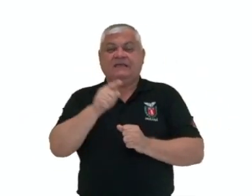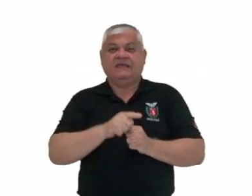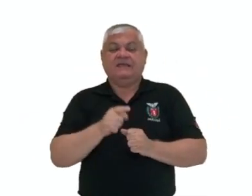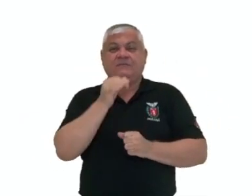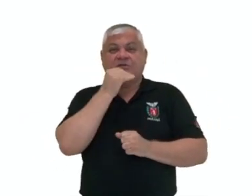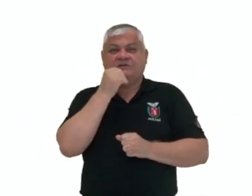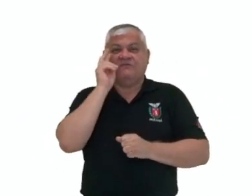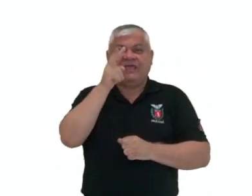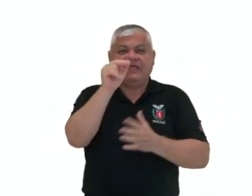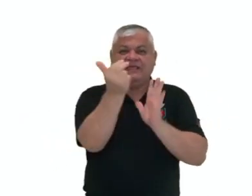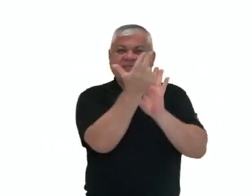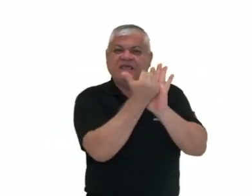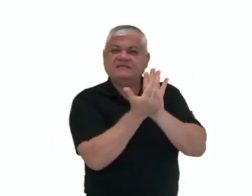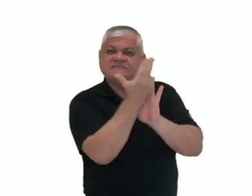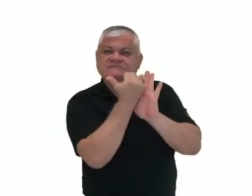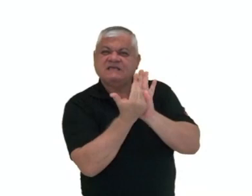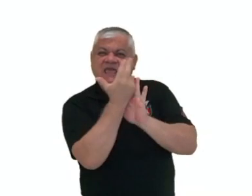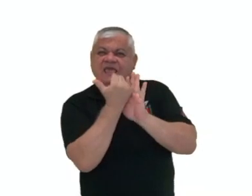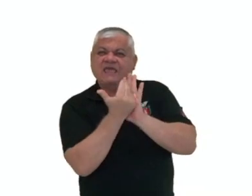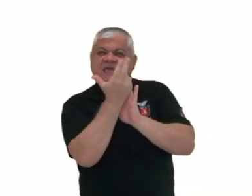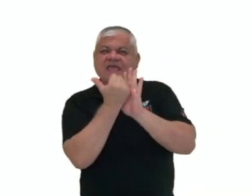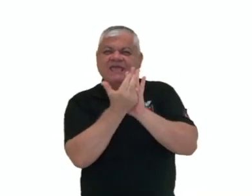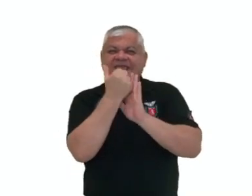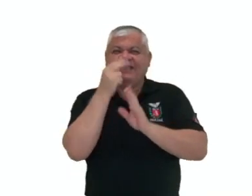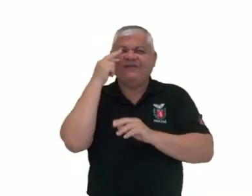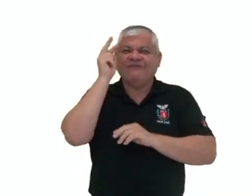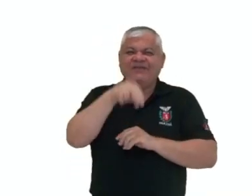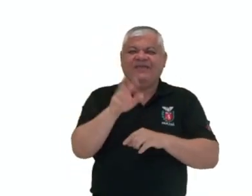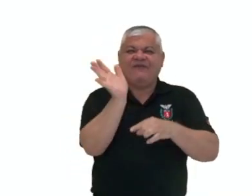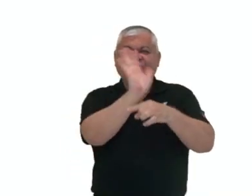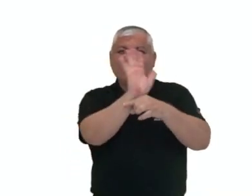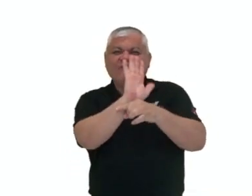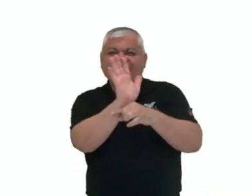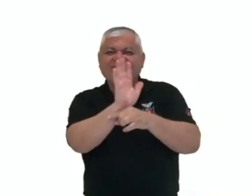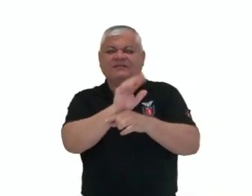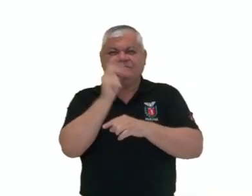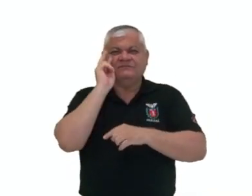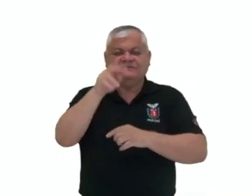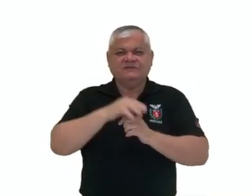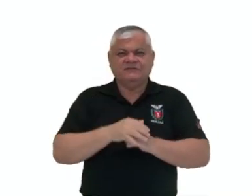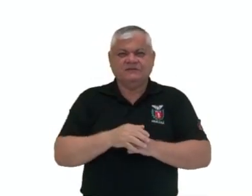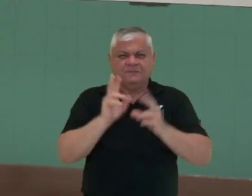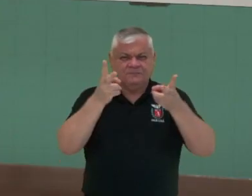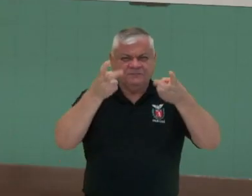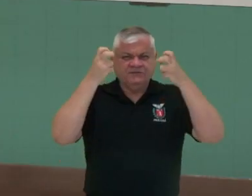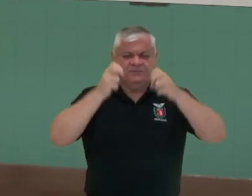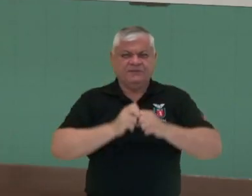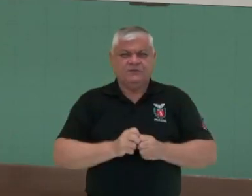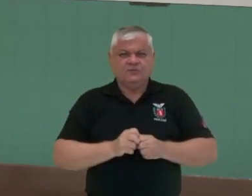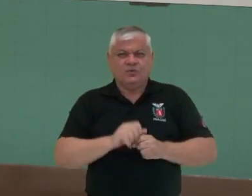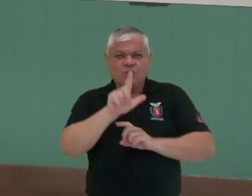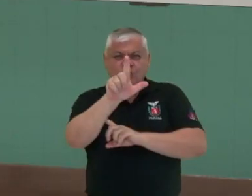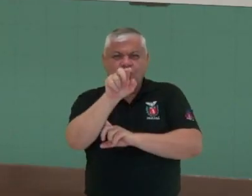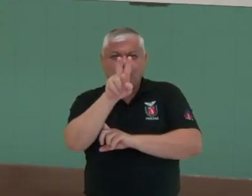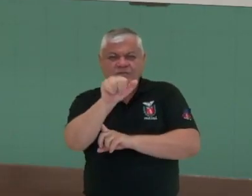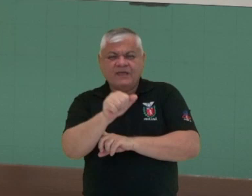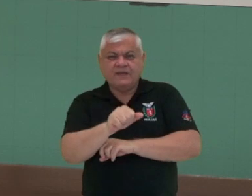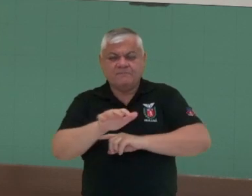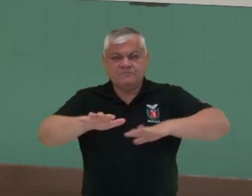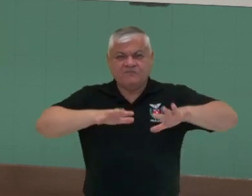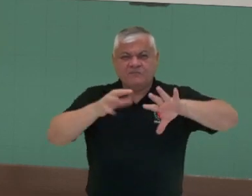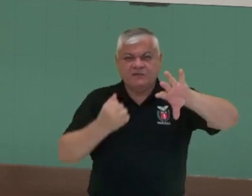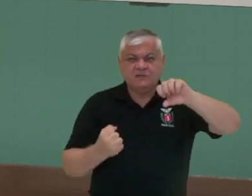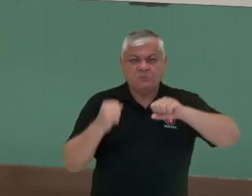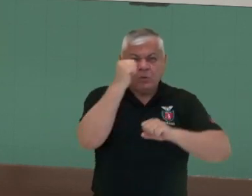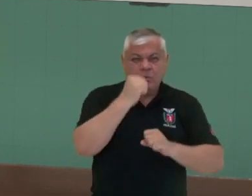né? Ou outras animações, vídeos que você assiste? Você já percebeu aí os movimentos, alguns